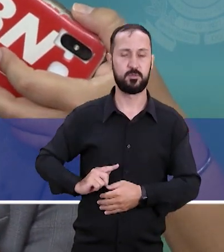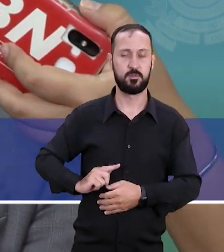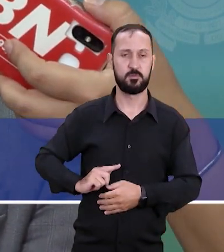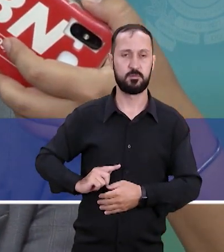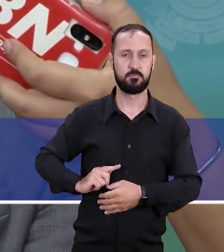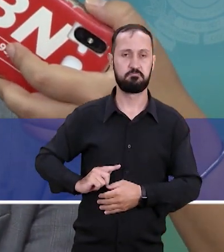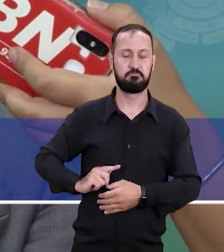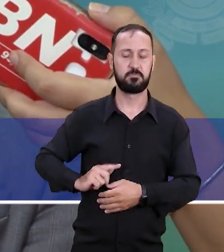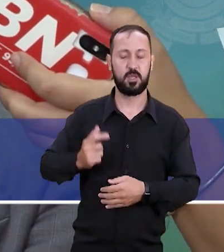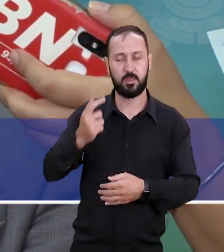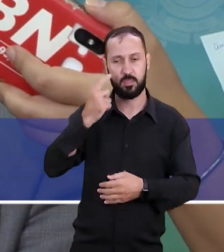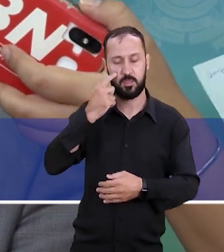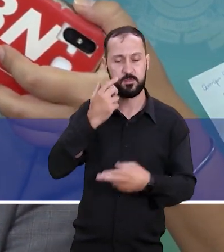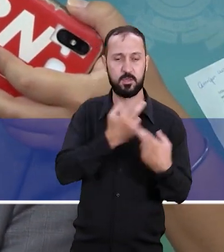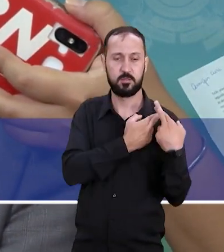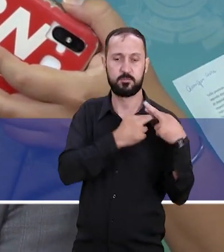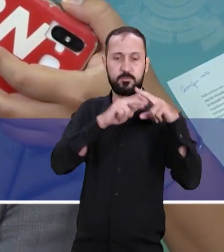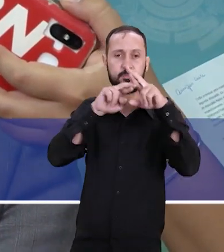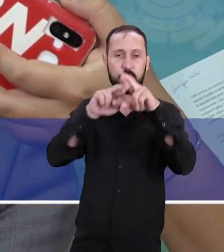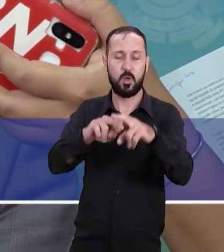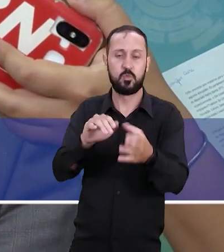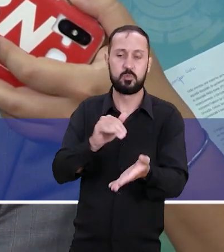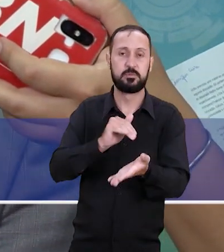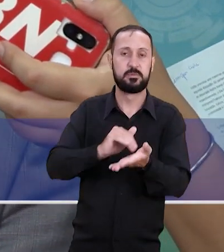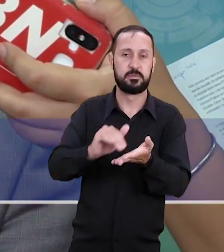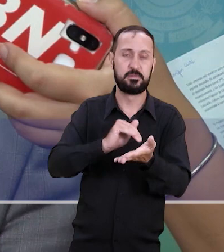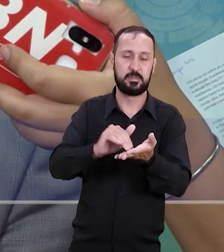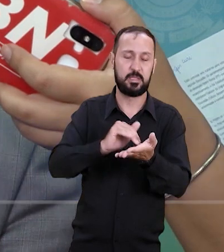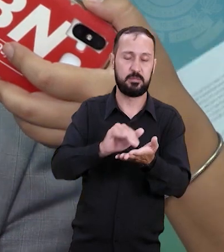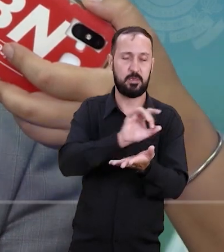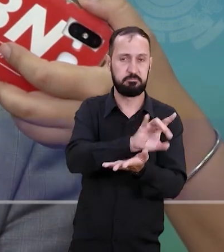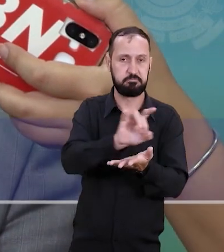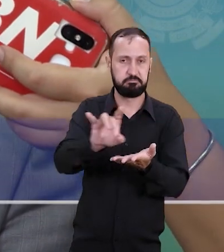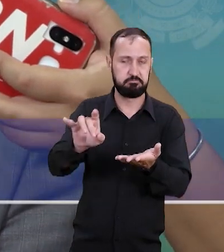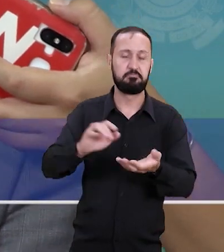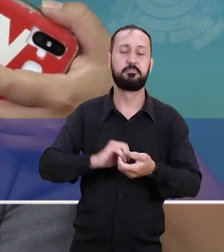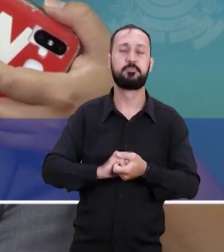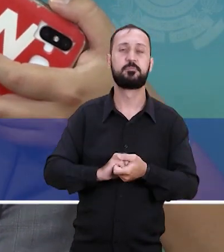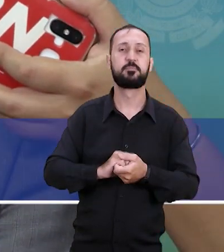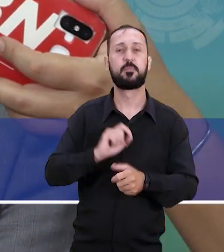ao governador delegar essa responsabilidade ao secretário de Estado.